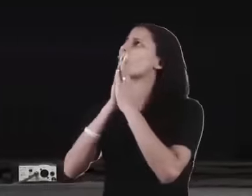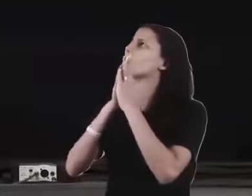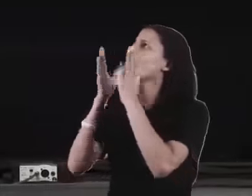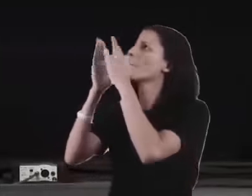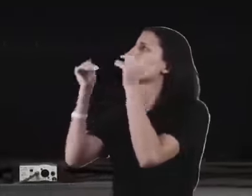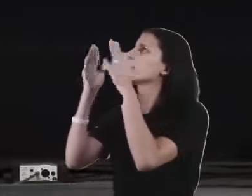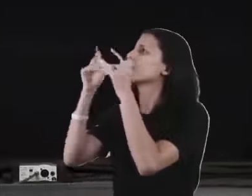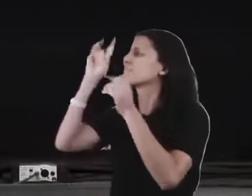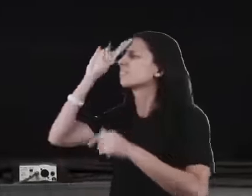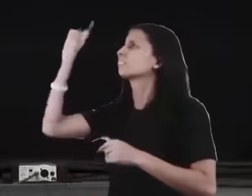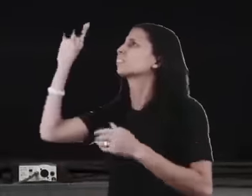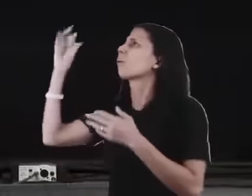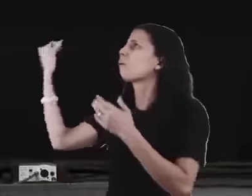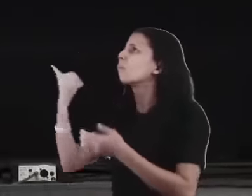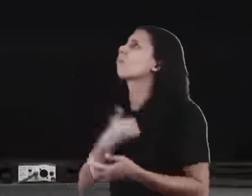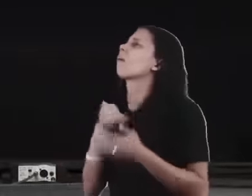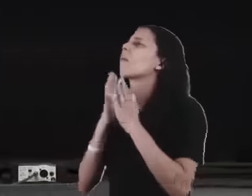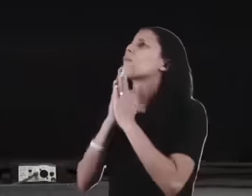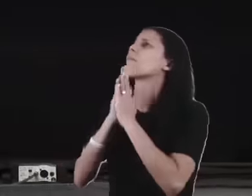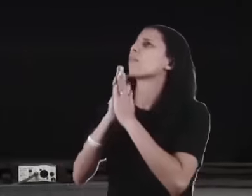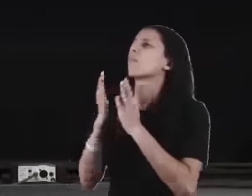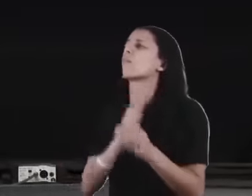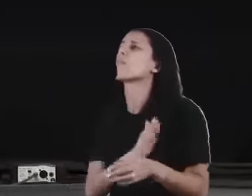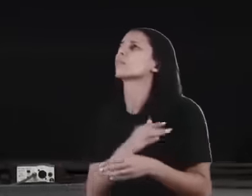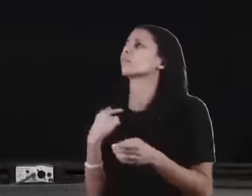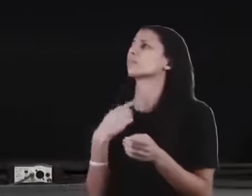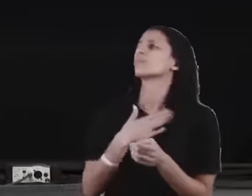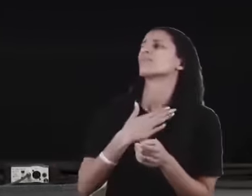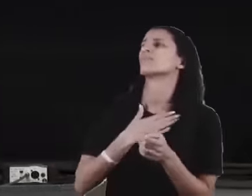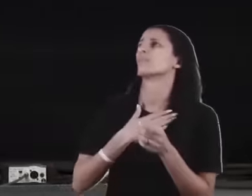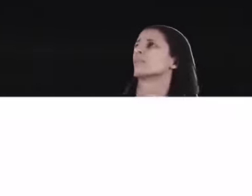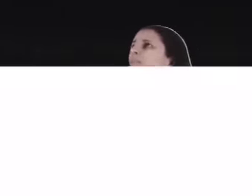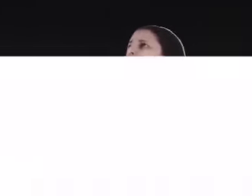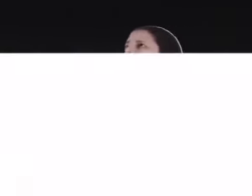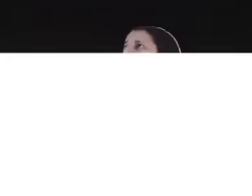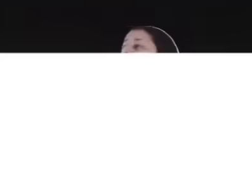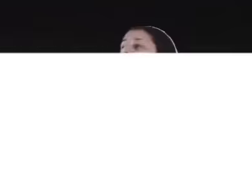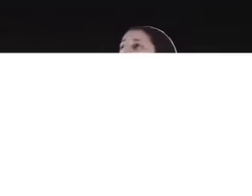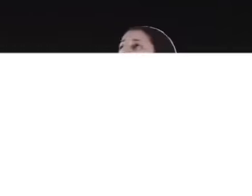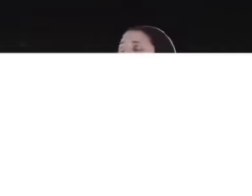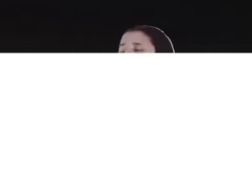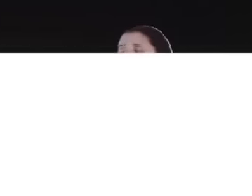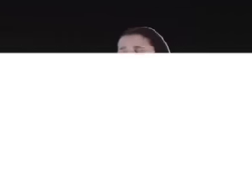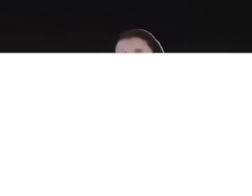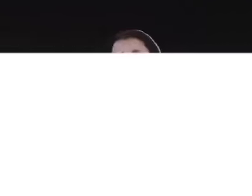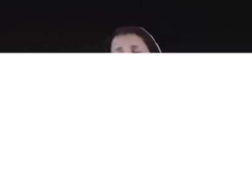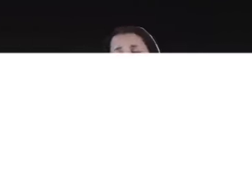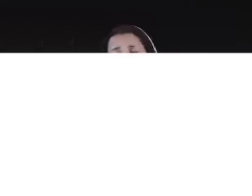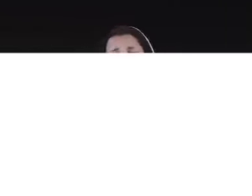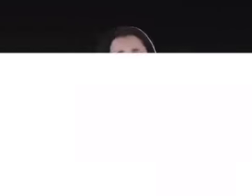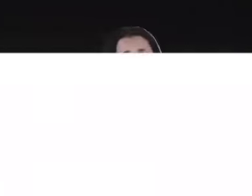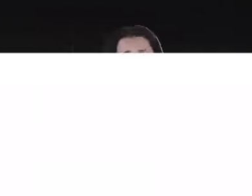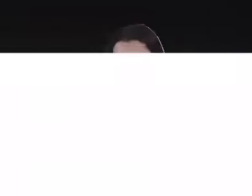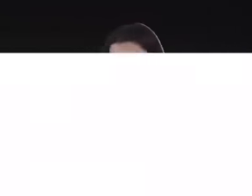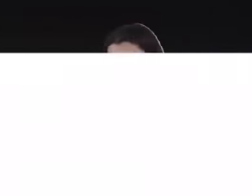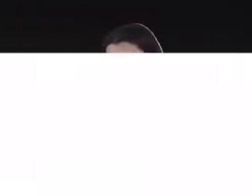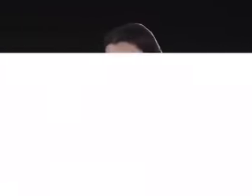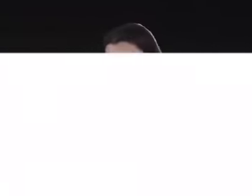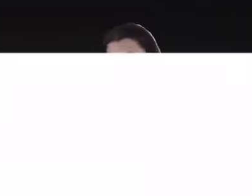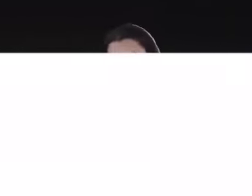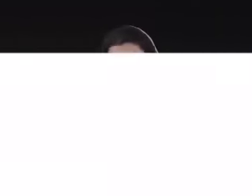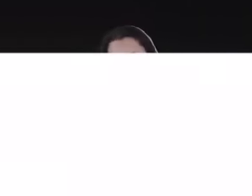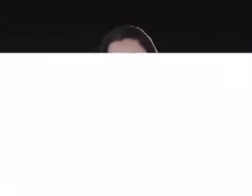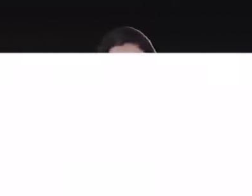esse culto e que falasse algo ao meu coração né ele já tinha colocado esse tema no meu coração há um tempo